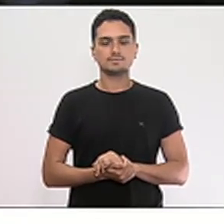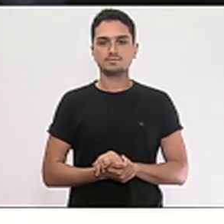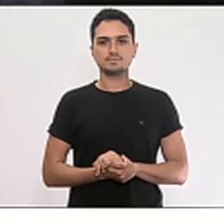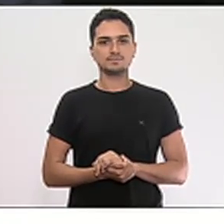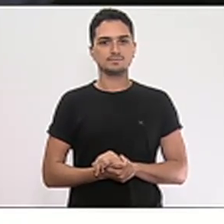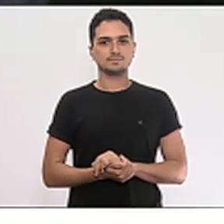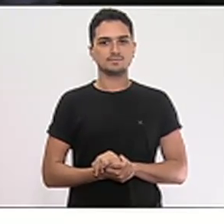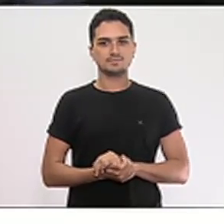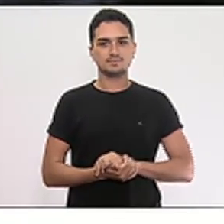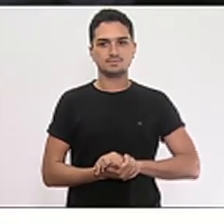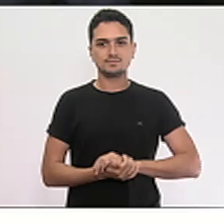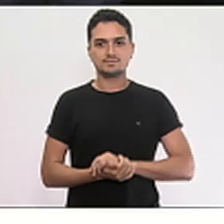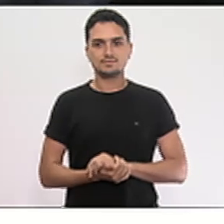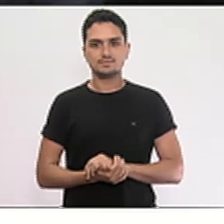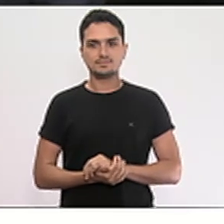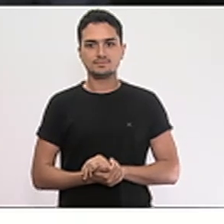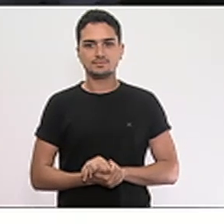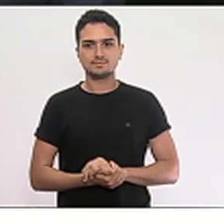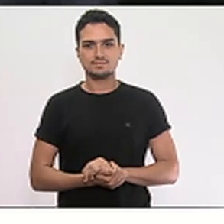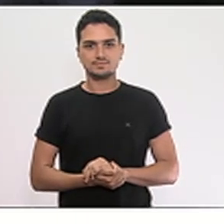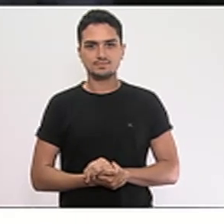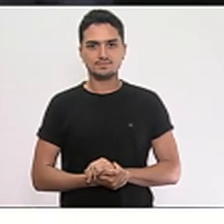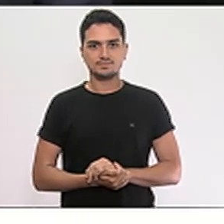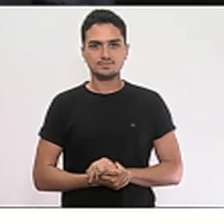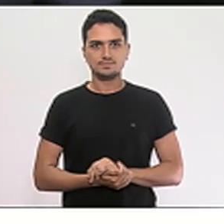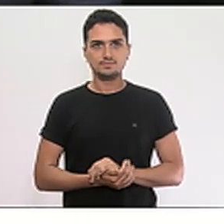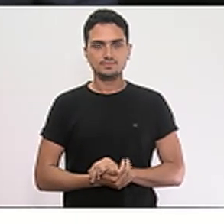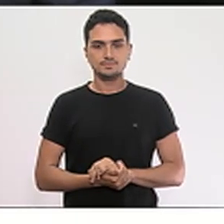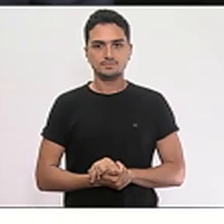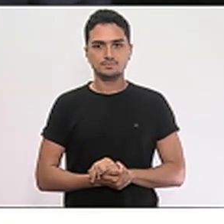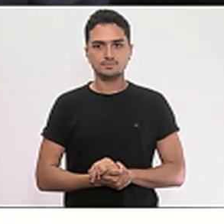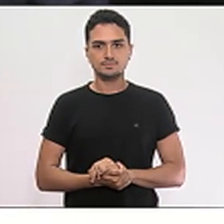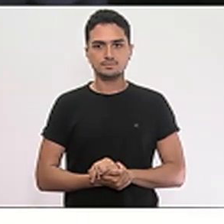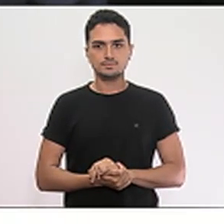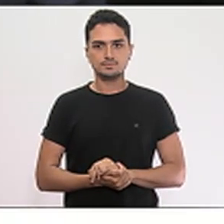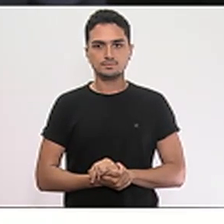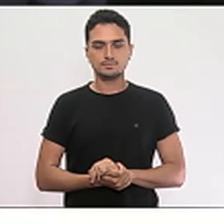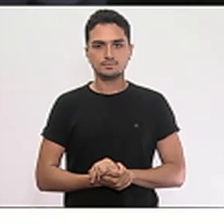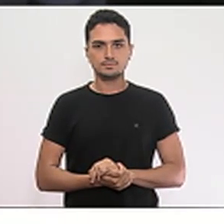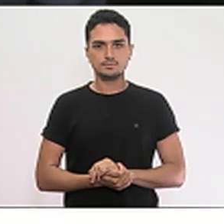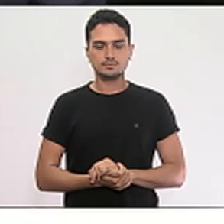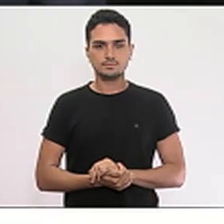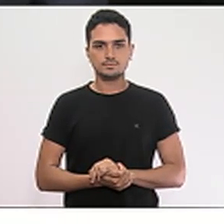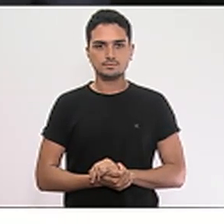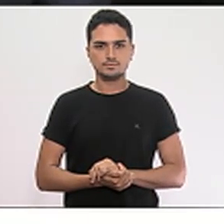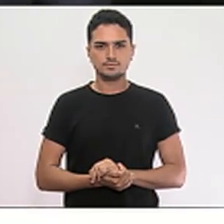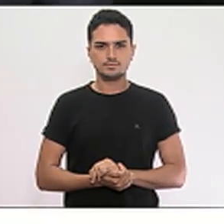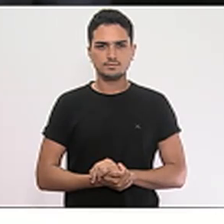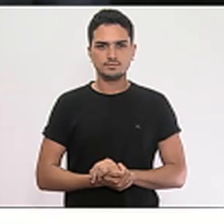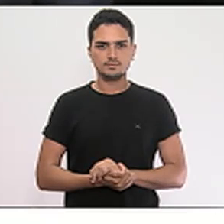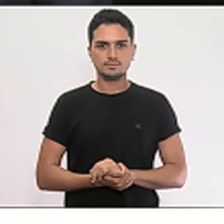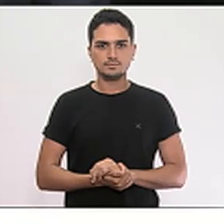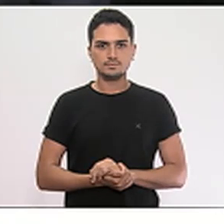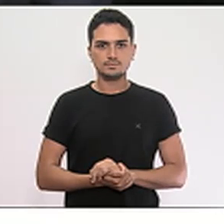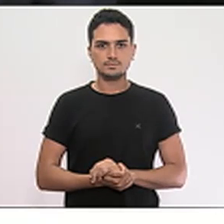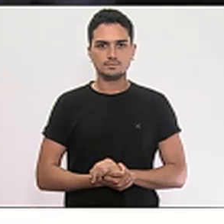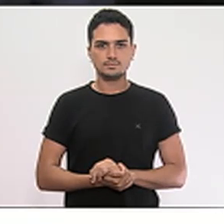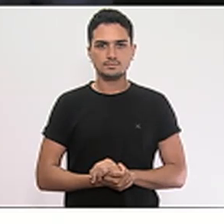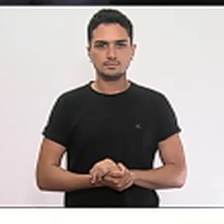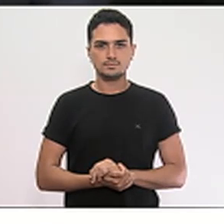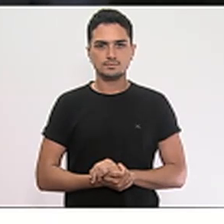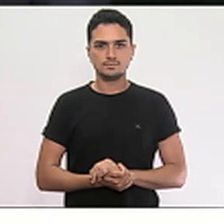Quero deixar registrado aqui, após a fala das senhoras, que essa frente tem